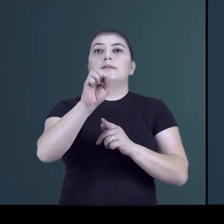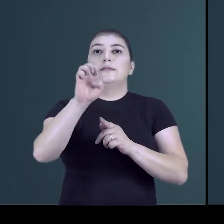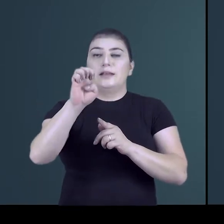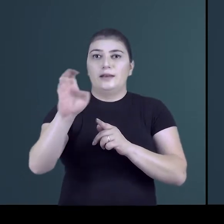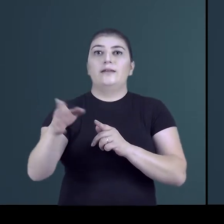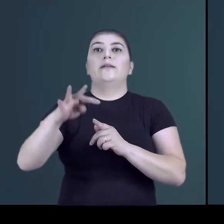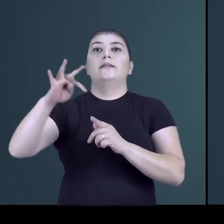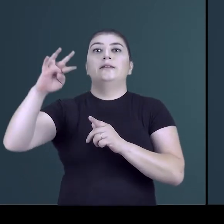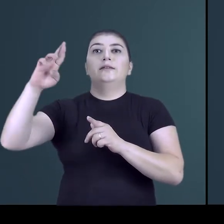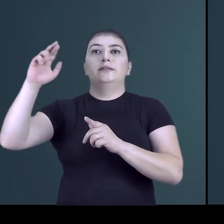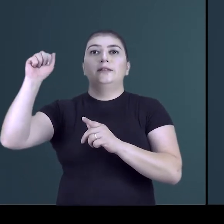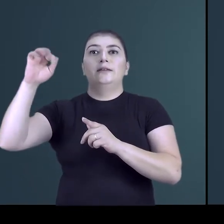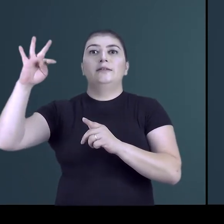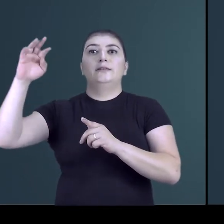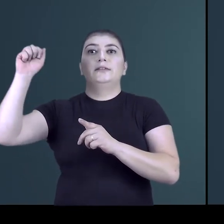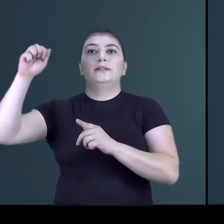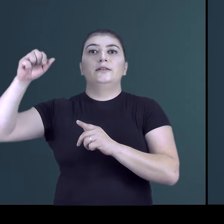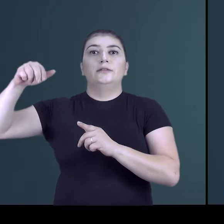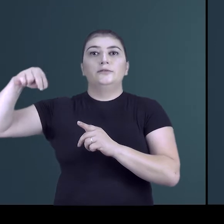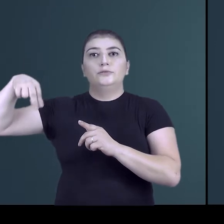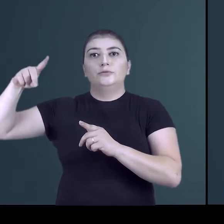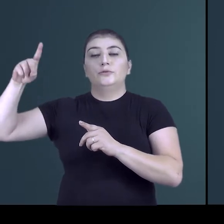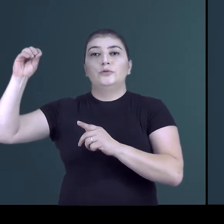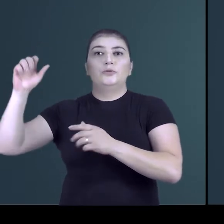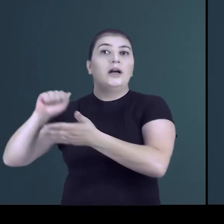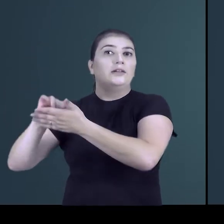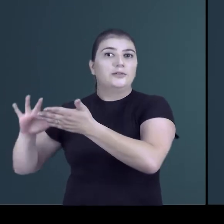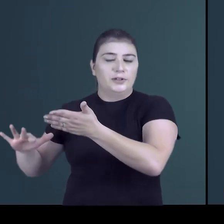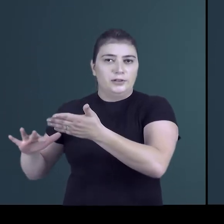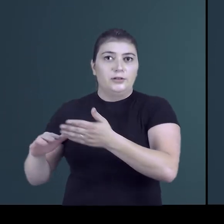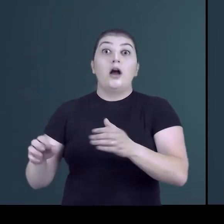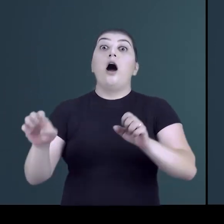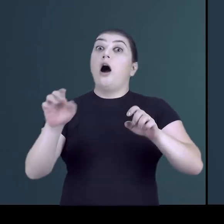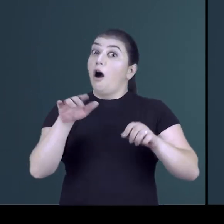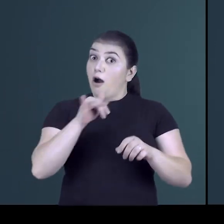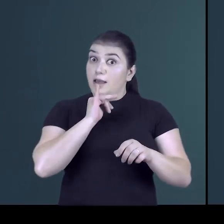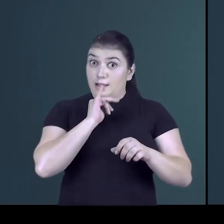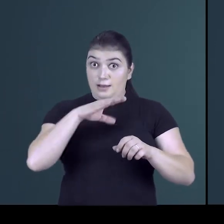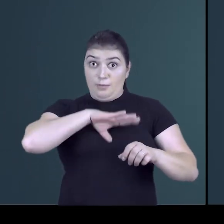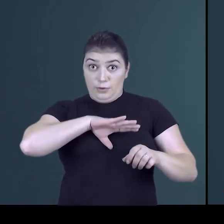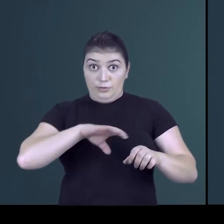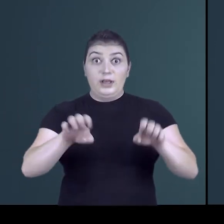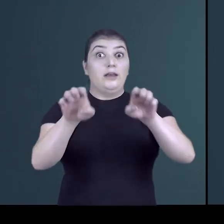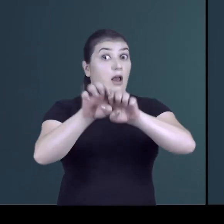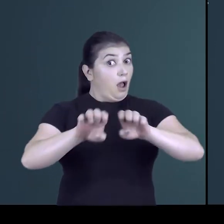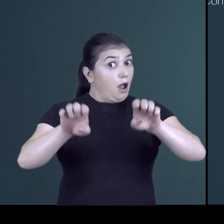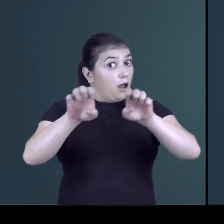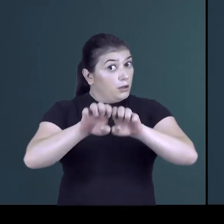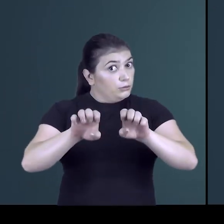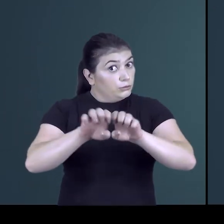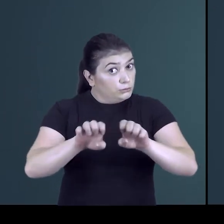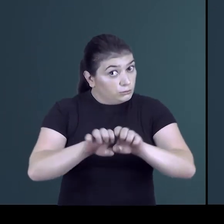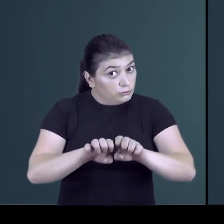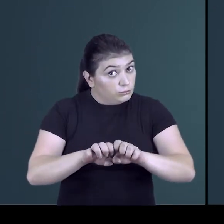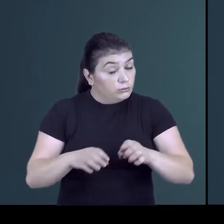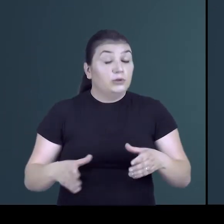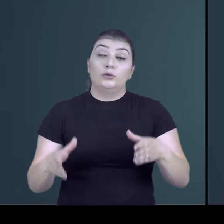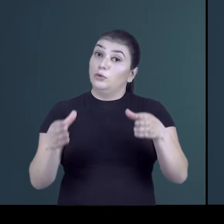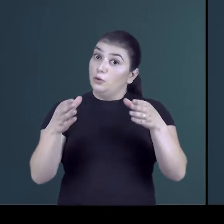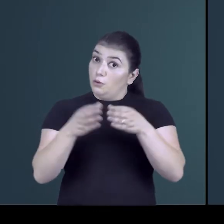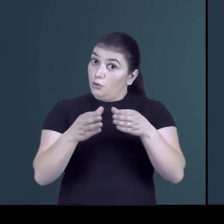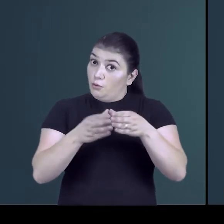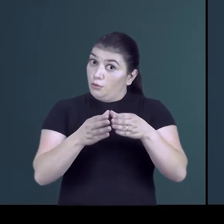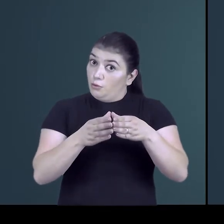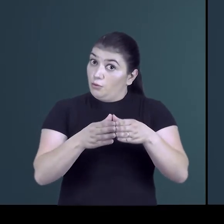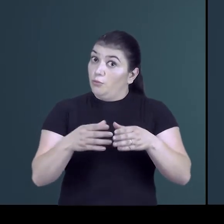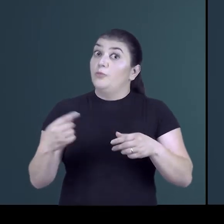essa é a melhor. Vejam, temos funcionando aí a estrutura. E por último, uma das classes que falamos